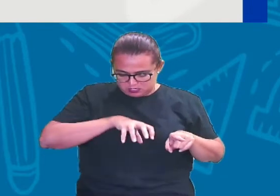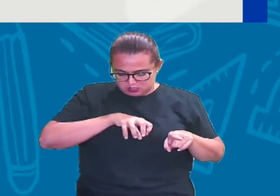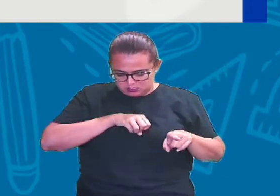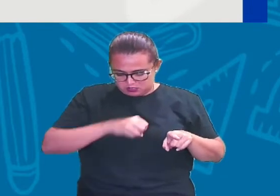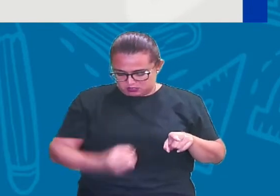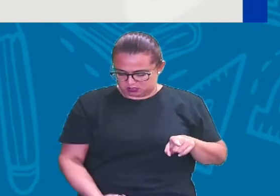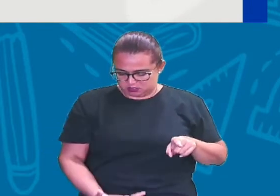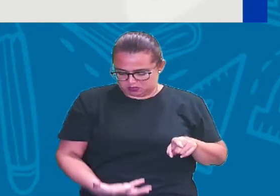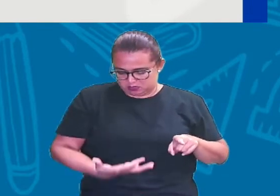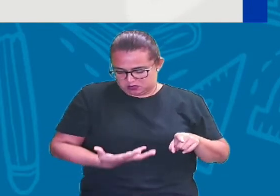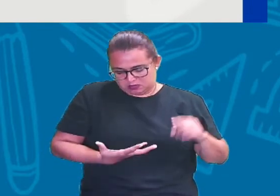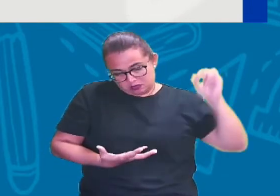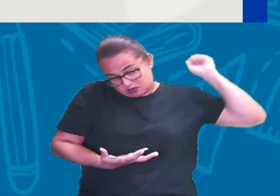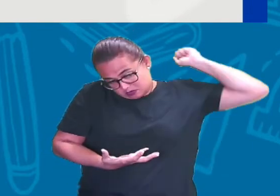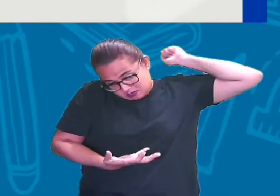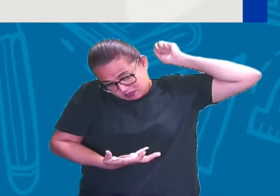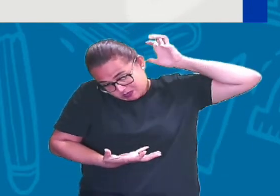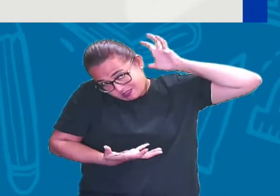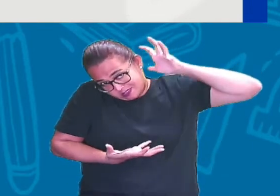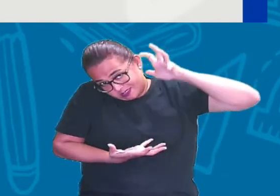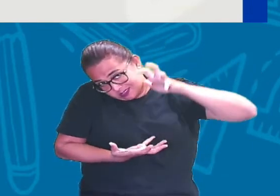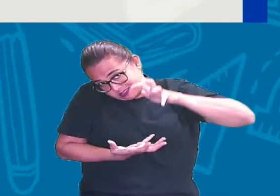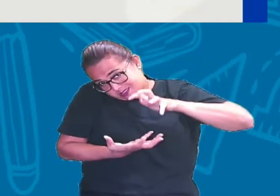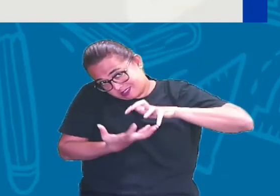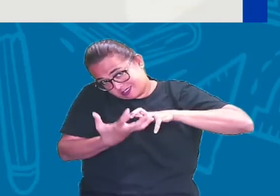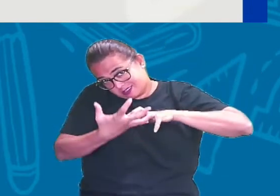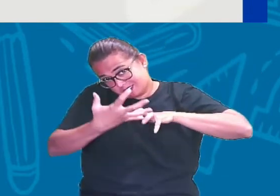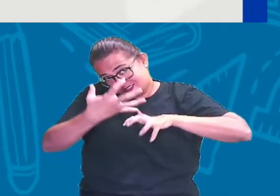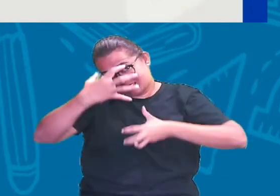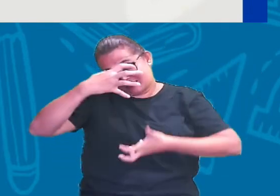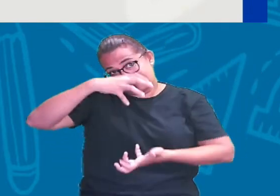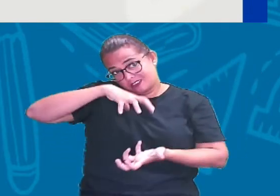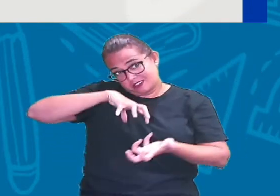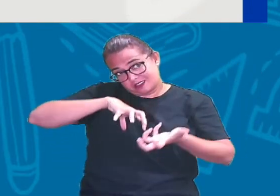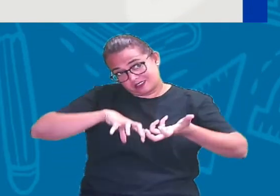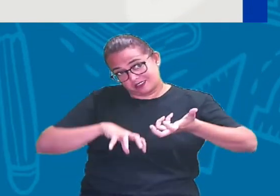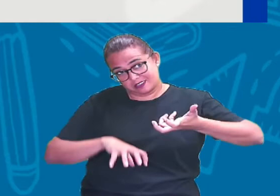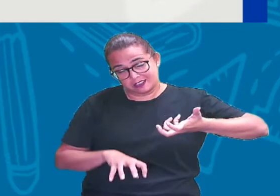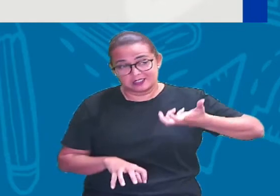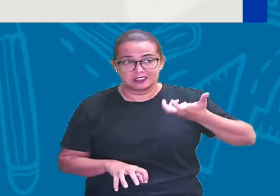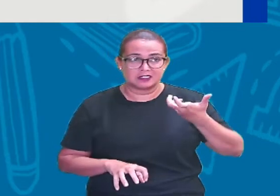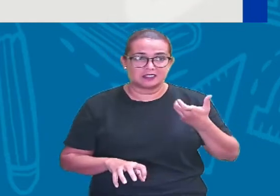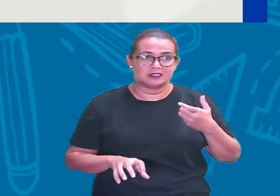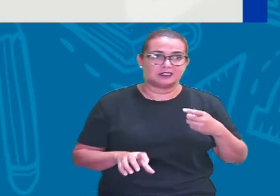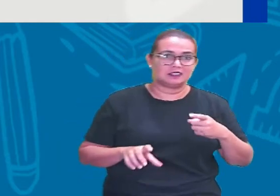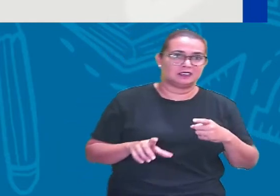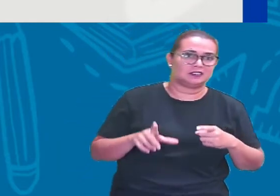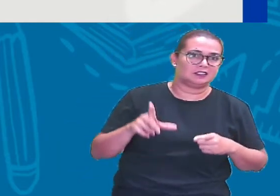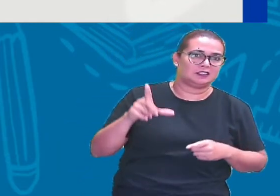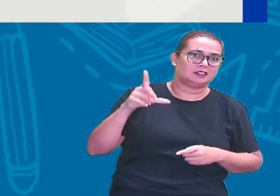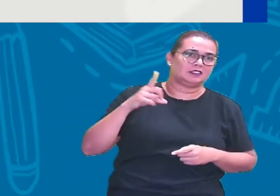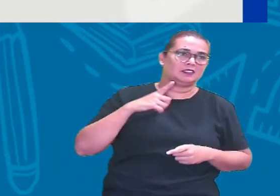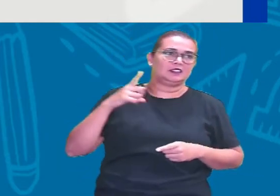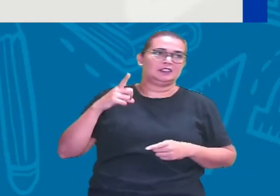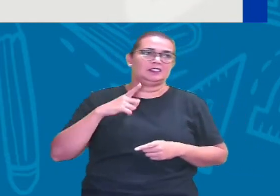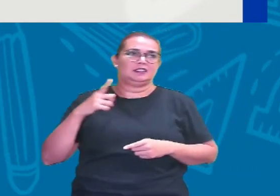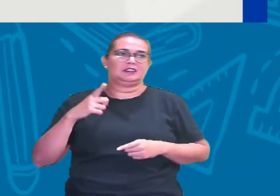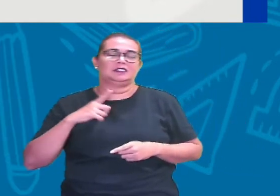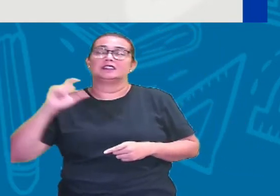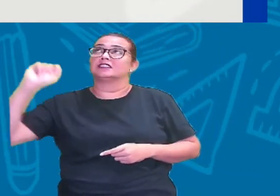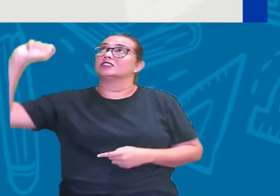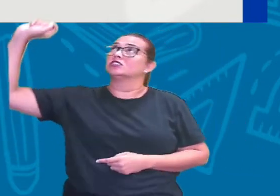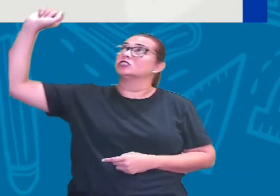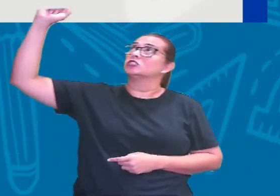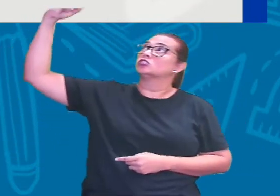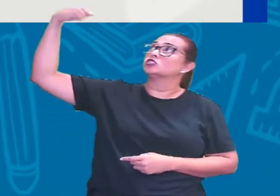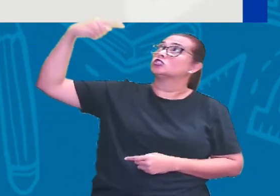ele também. E por fim, ele recebe, tá? Estou recebendo o calor do